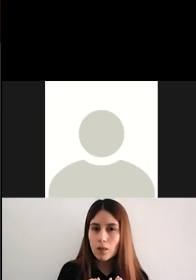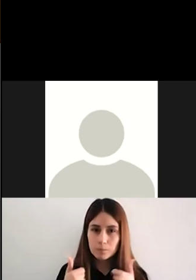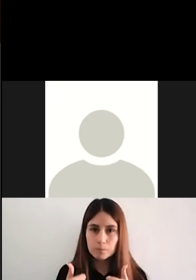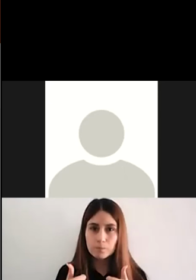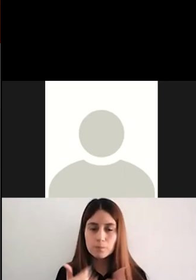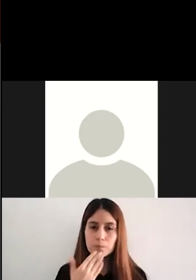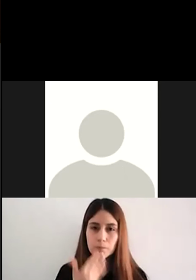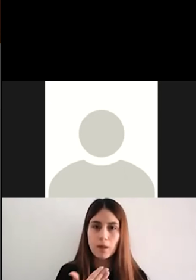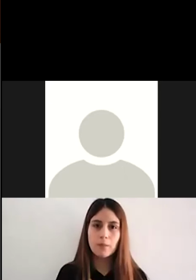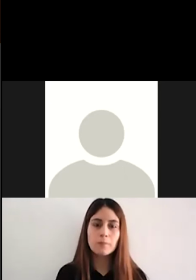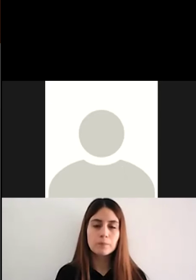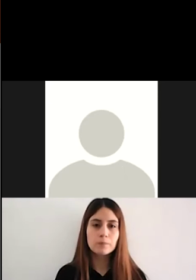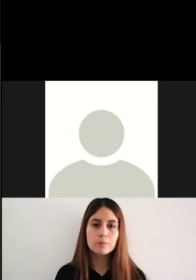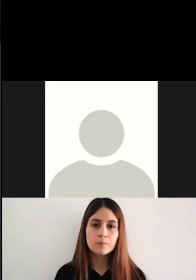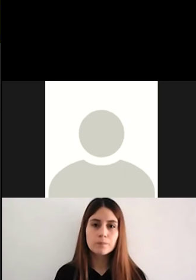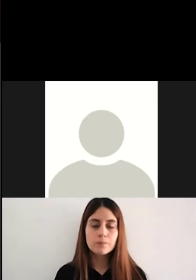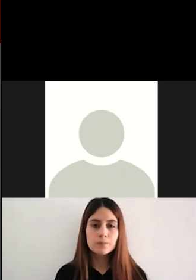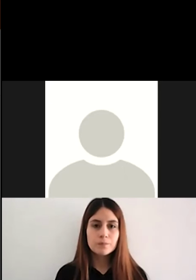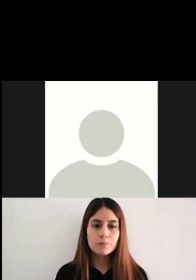Obrigado.